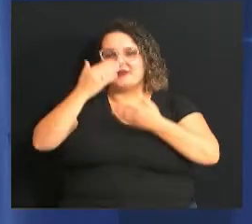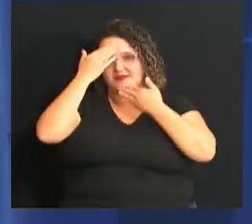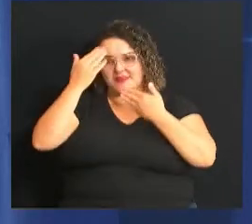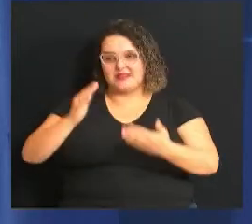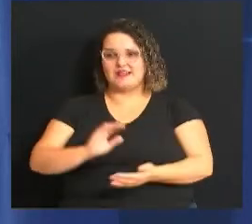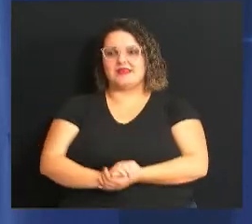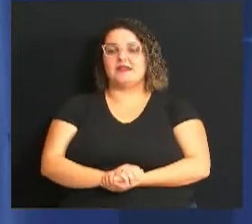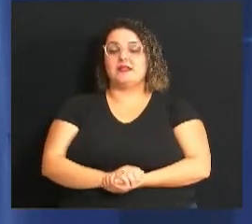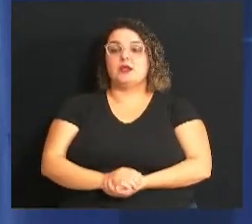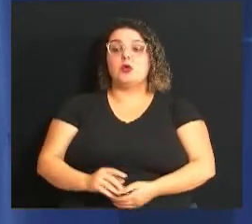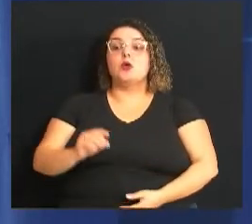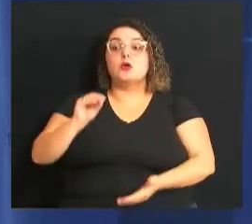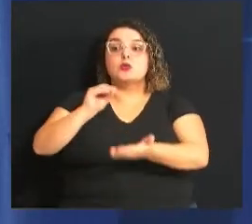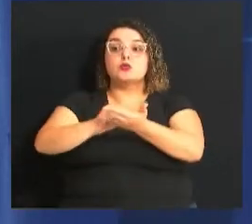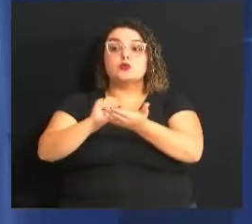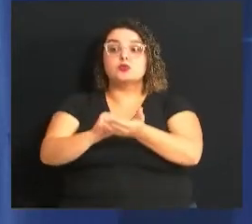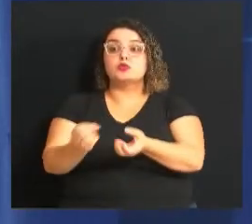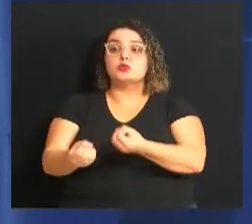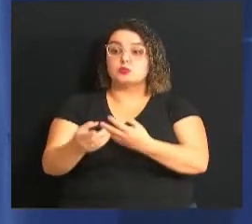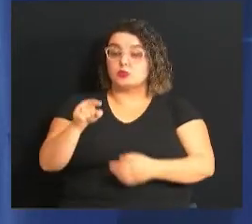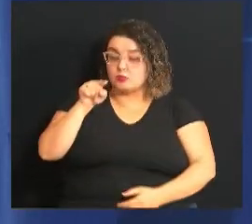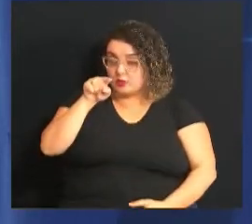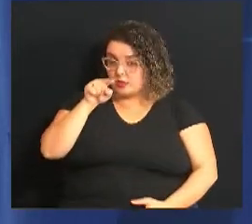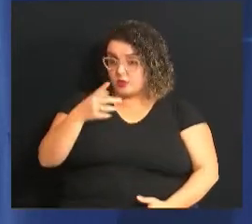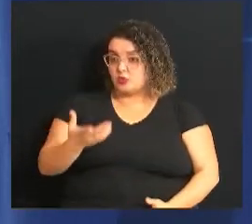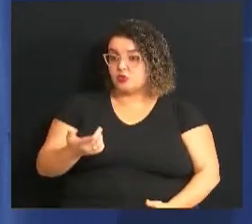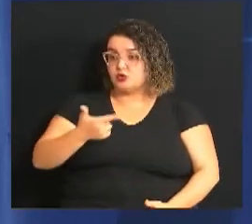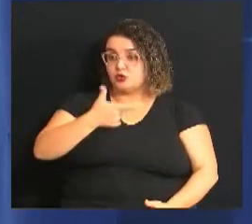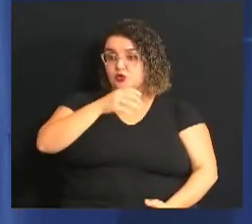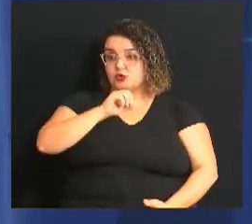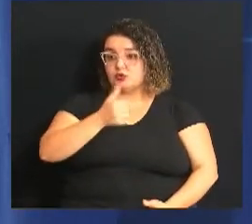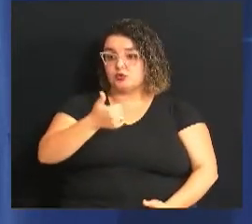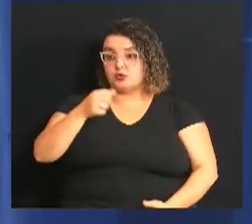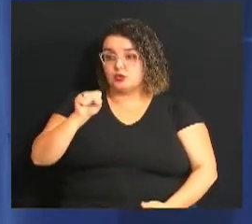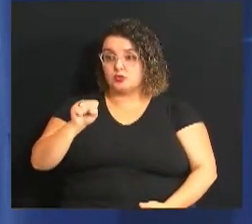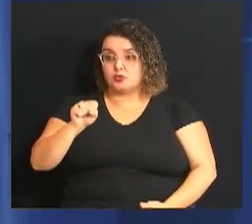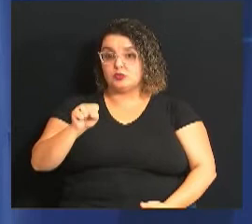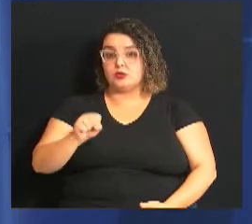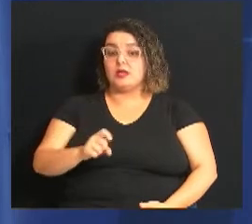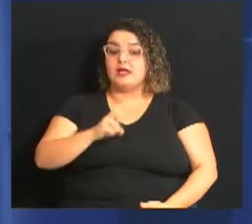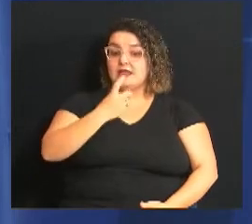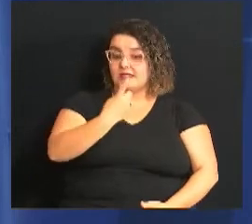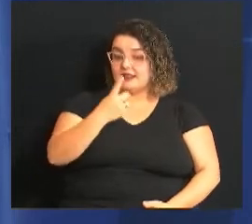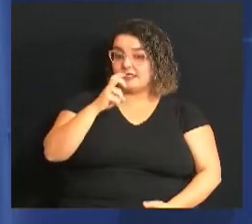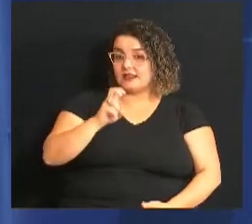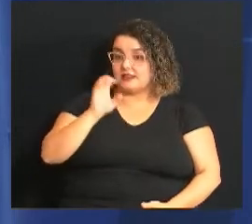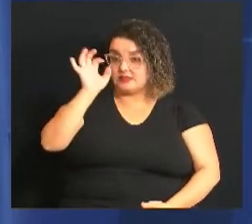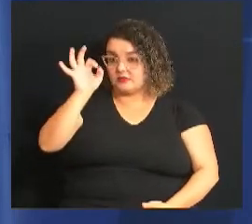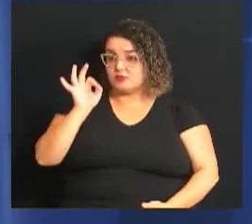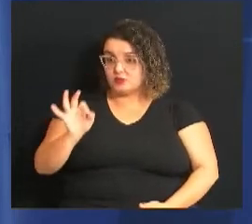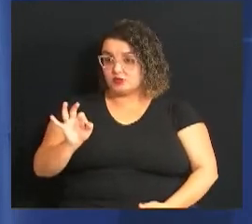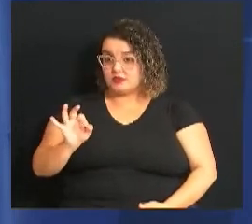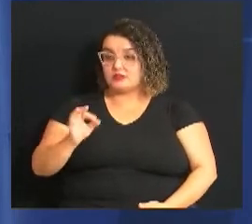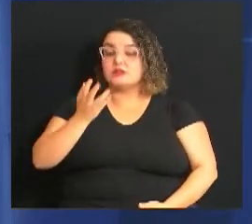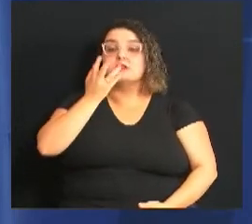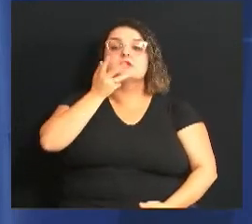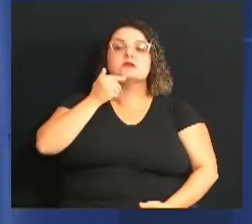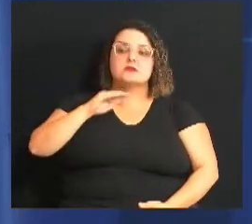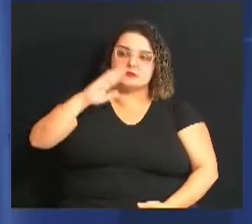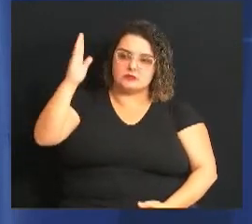Obrigada. E olha, um último dado aqui para vocês, de 2018, 15% das crianças no Brasil